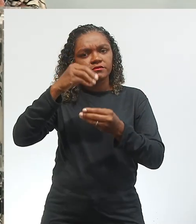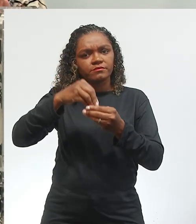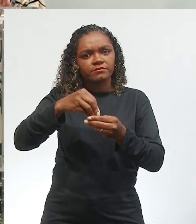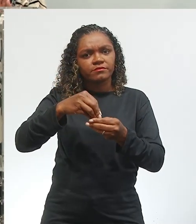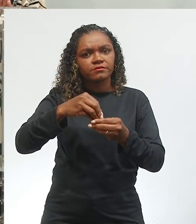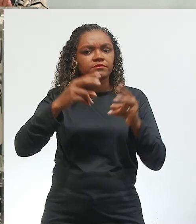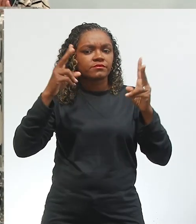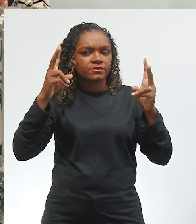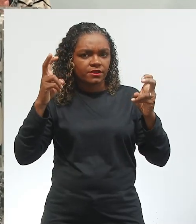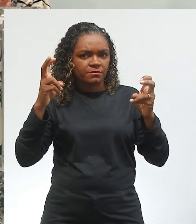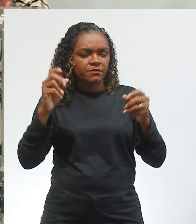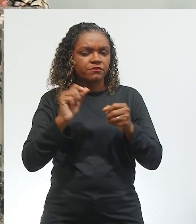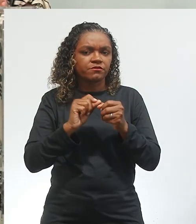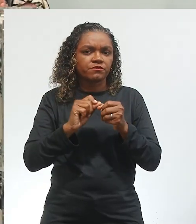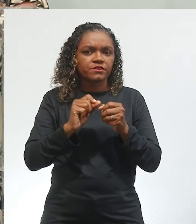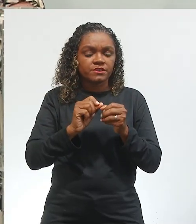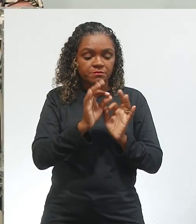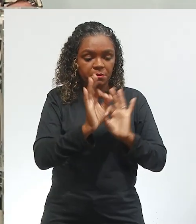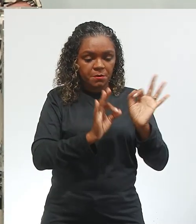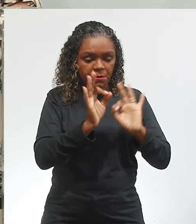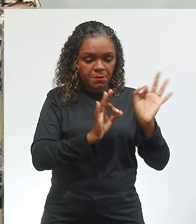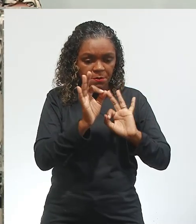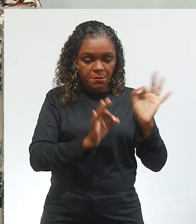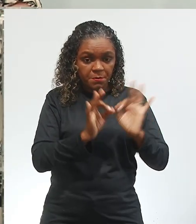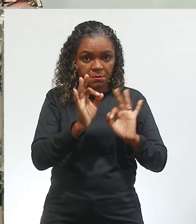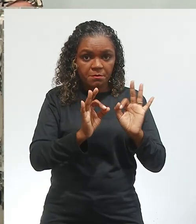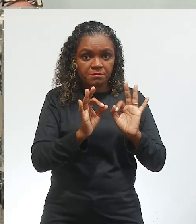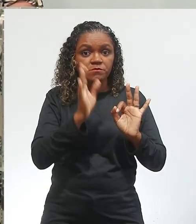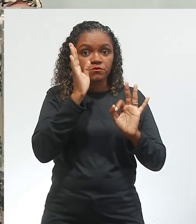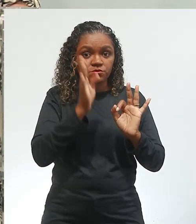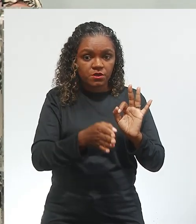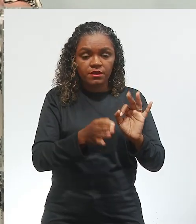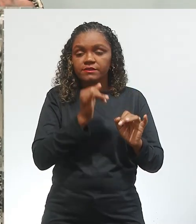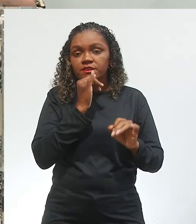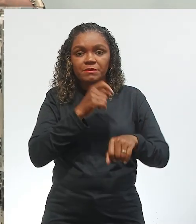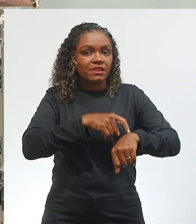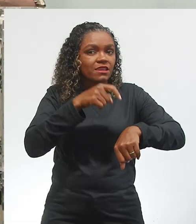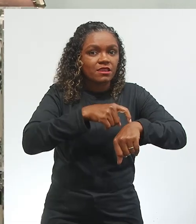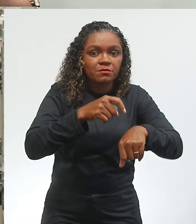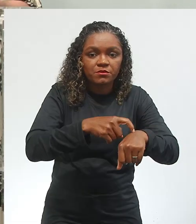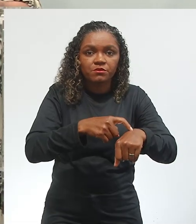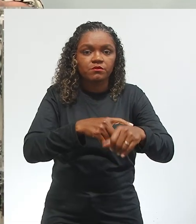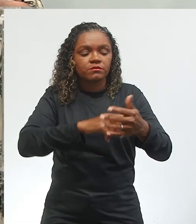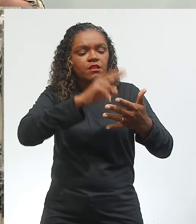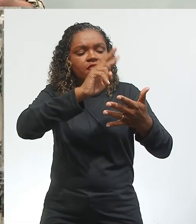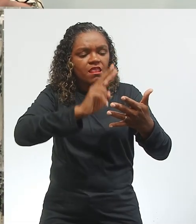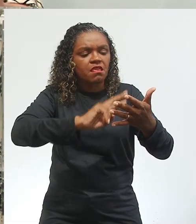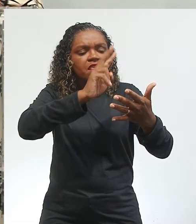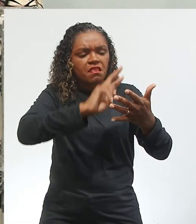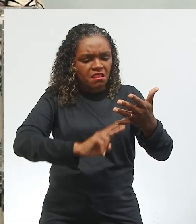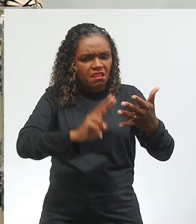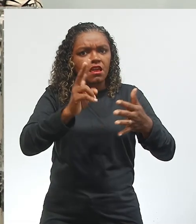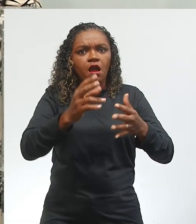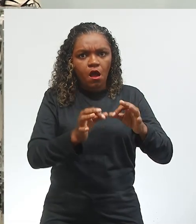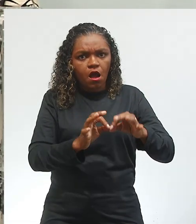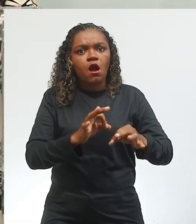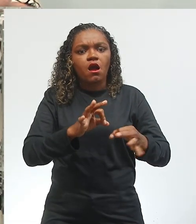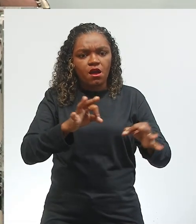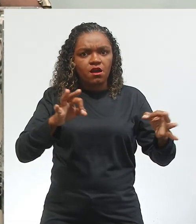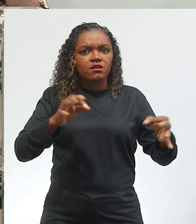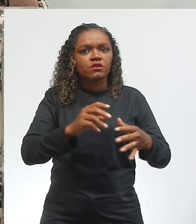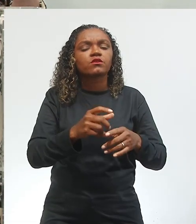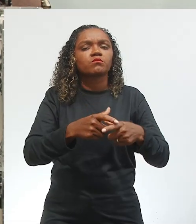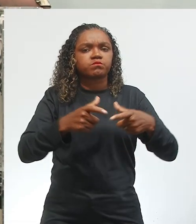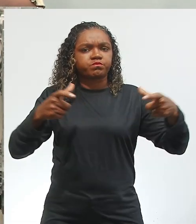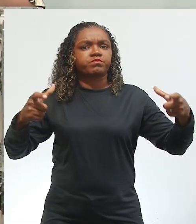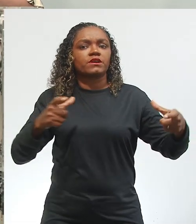é um resumo daquilo tudo que você fez no plano. Então, quem não tem tempo ou não puder ler todo o plano, mas